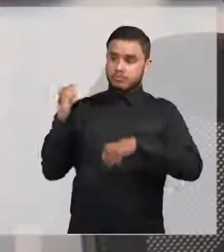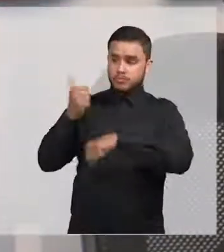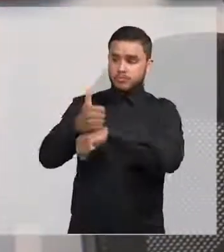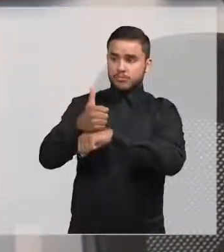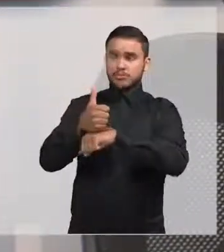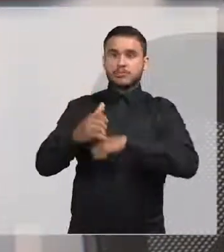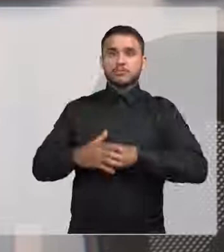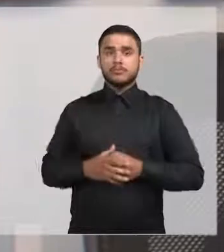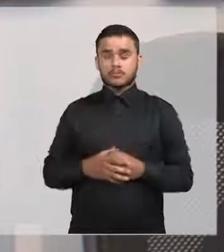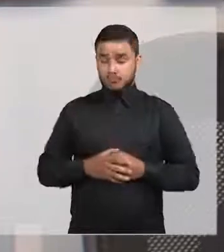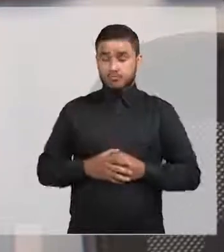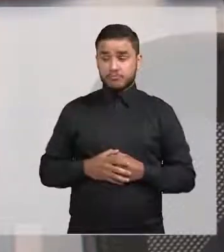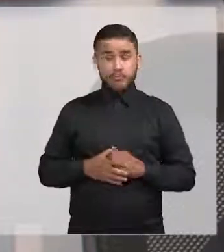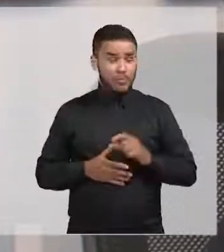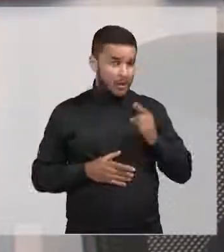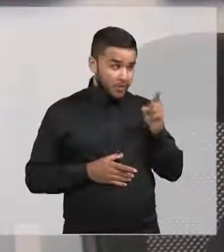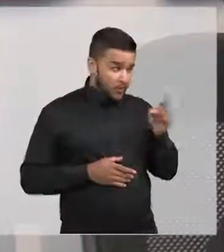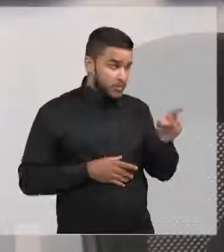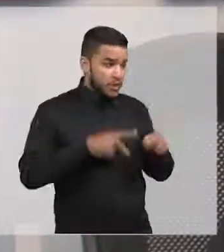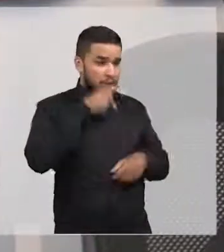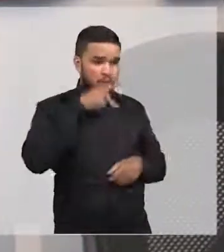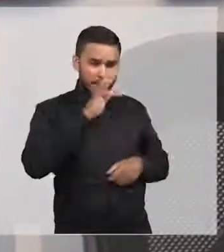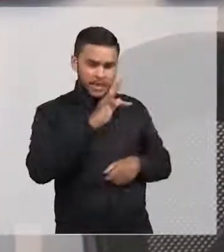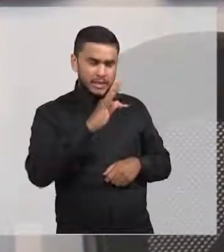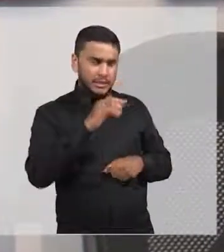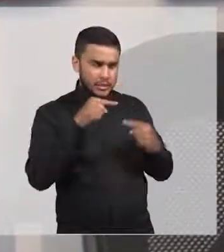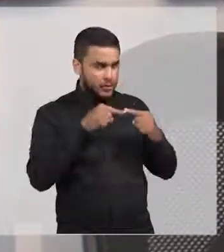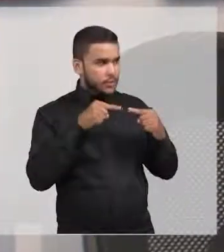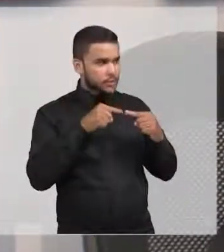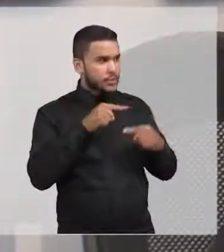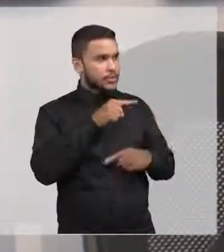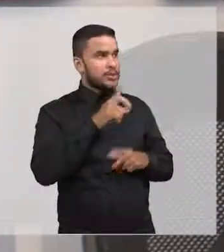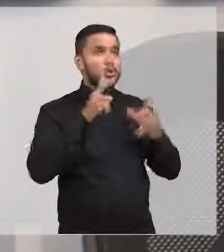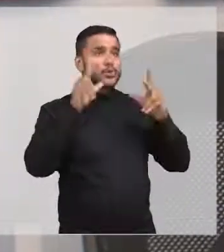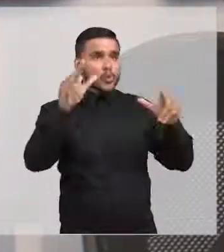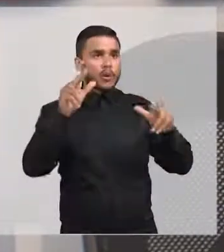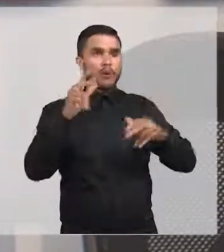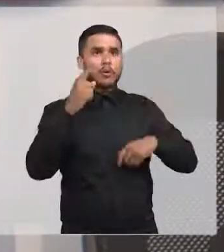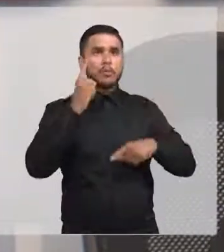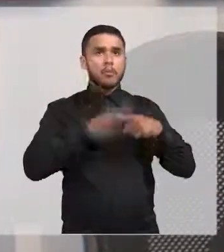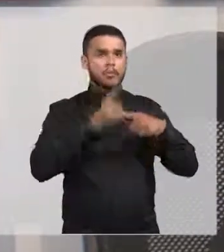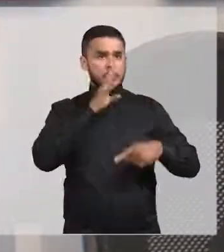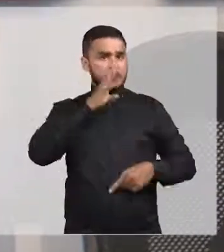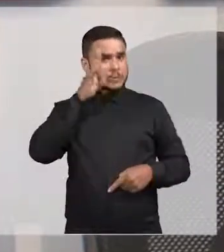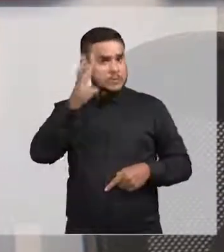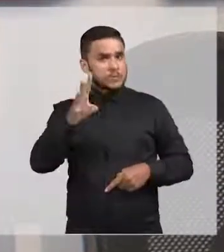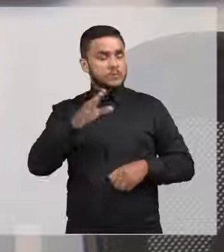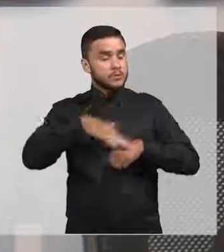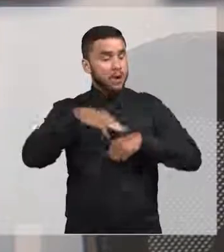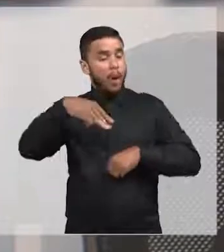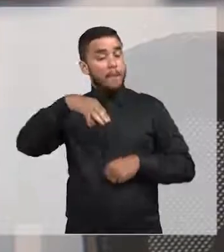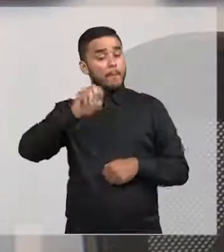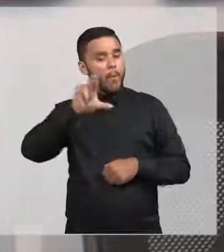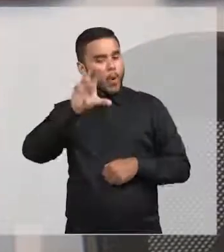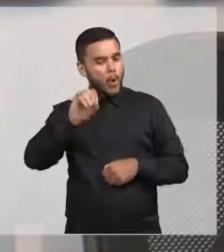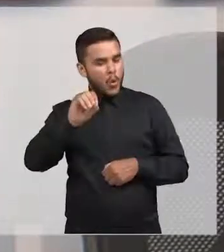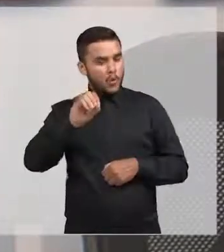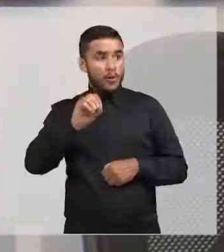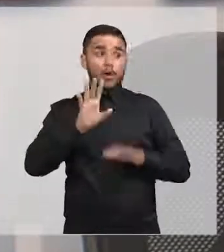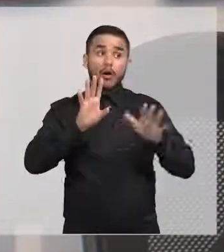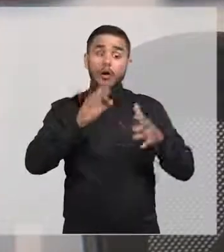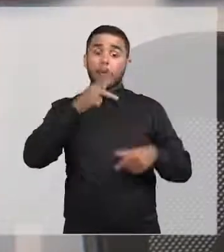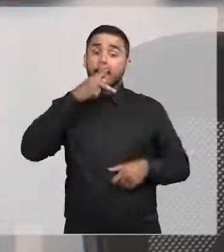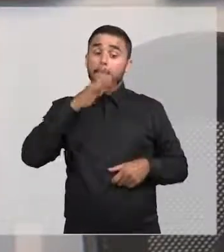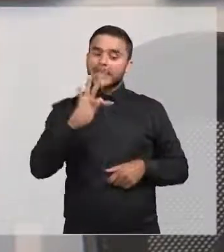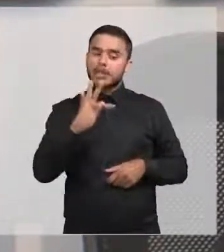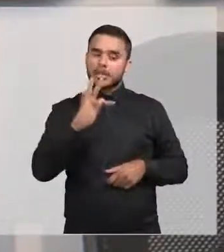que sim, já havia um processo não só de aproximação, mas a ideia de literalmente fazer o